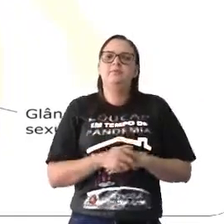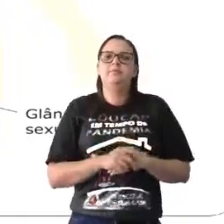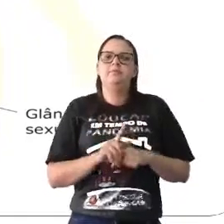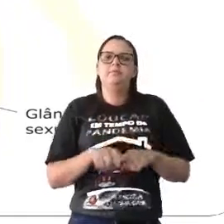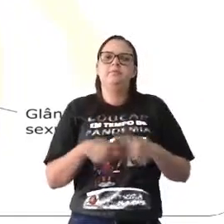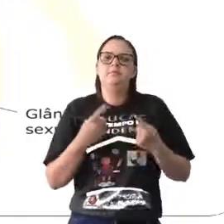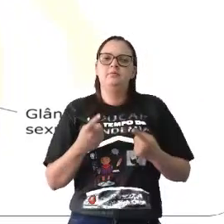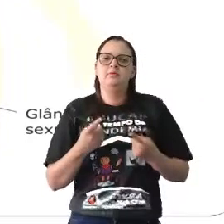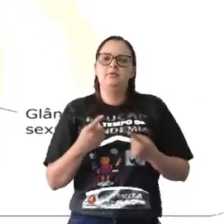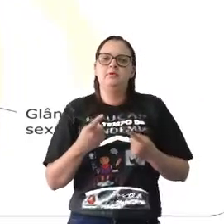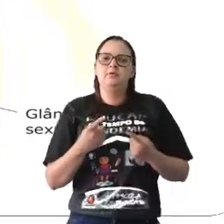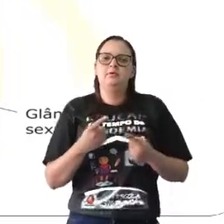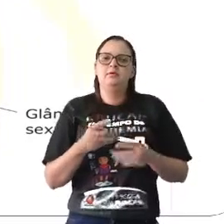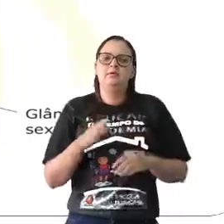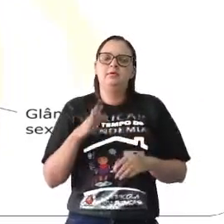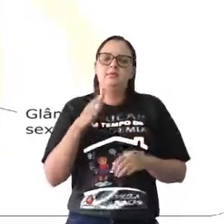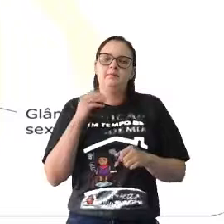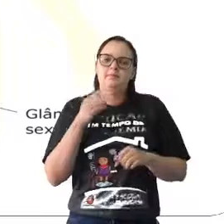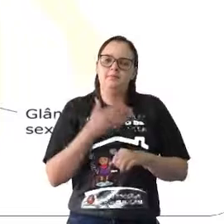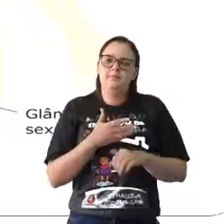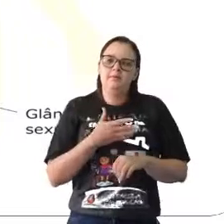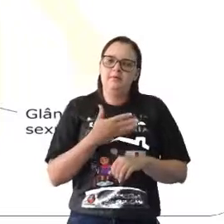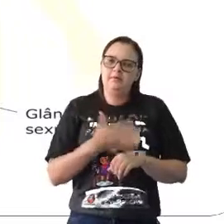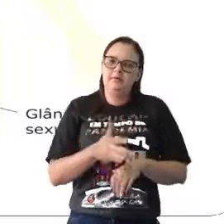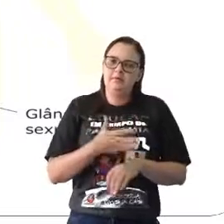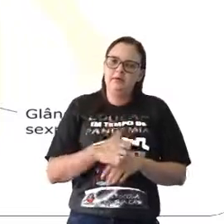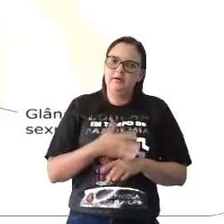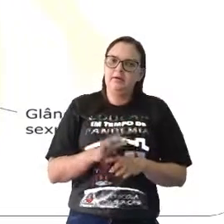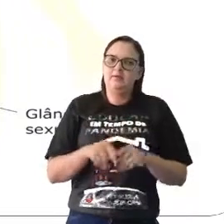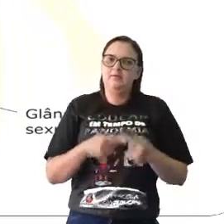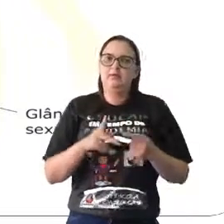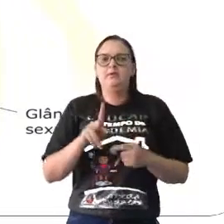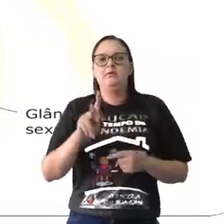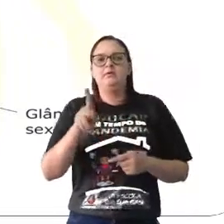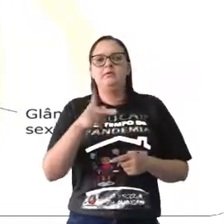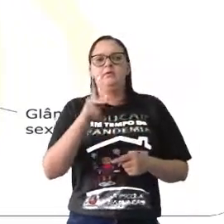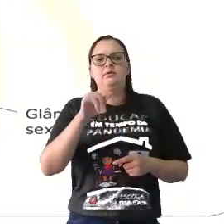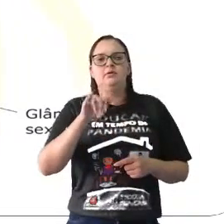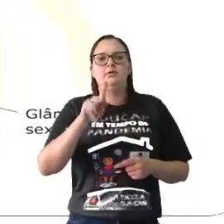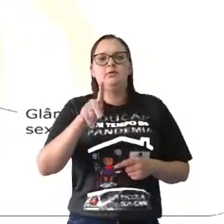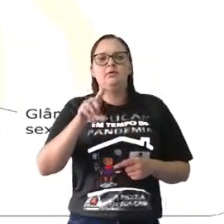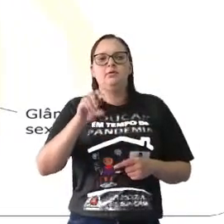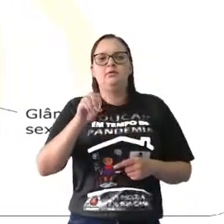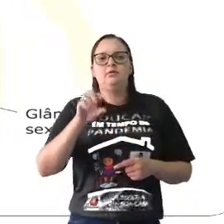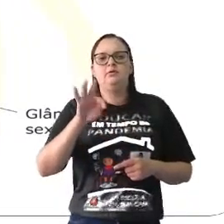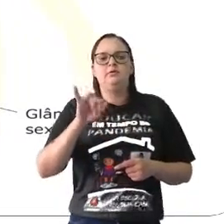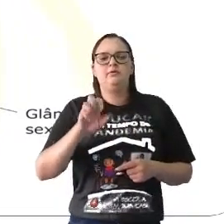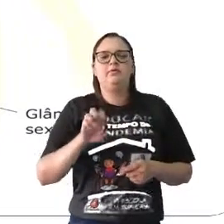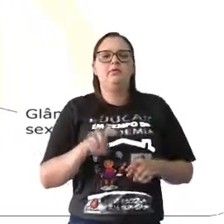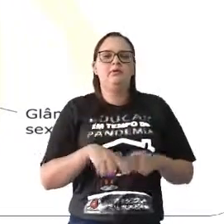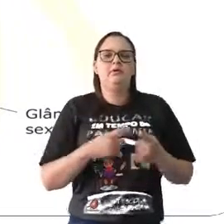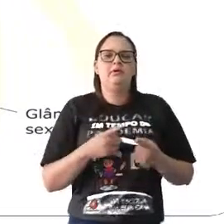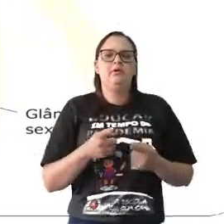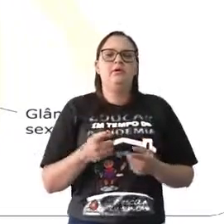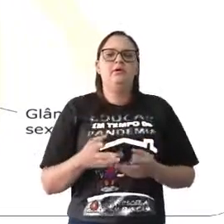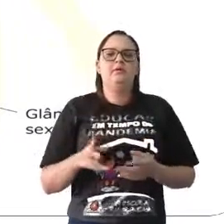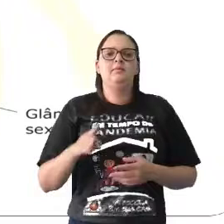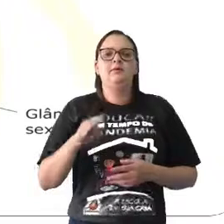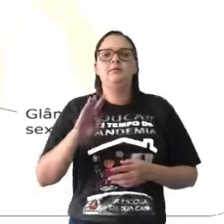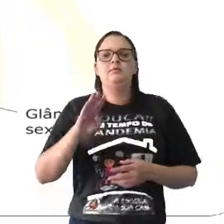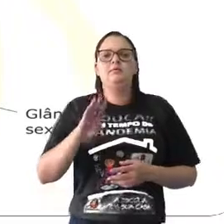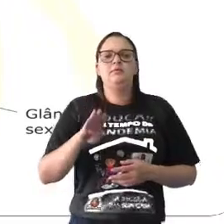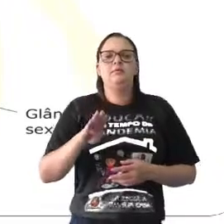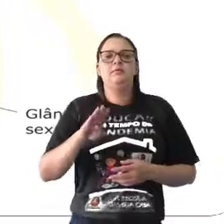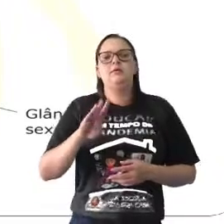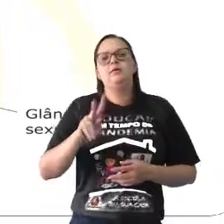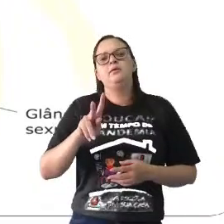da puberdade. Esse hormônio é liberado em maior quantidade, por isso que há aquele crescimento acelerado de todas as partes do corpo, porque